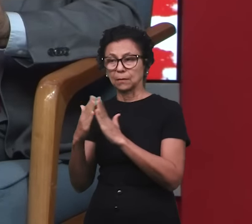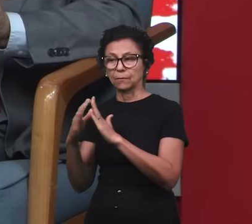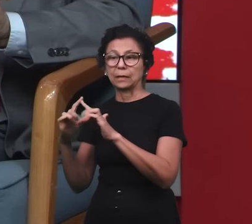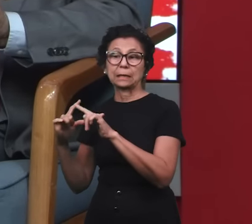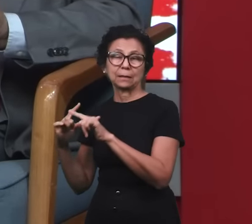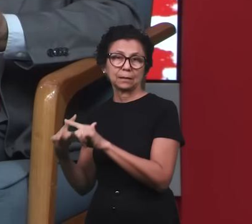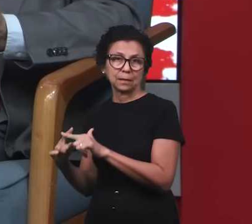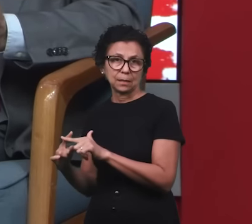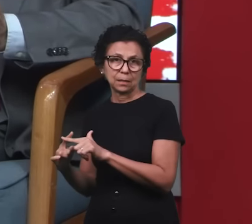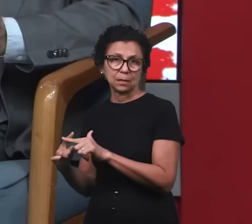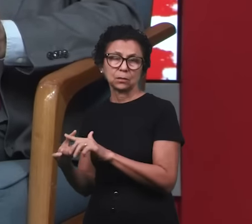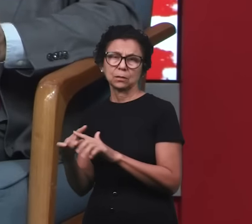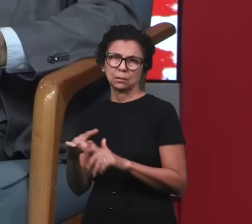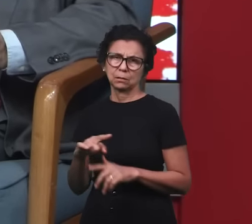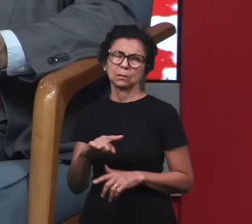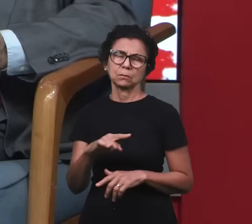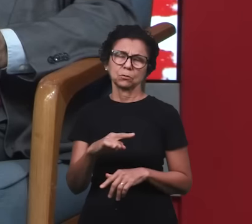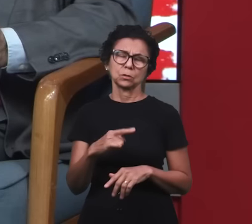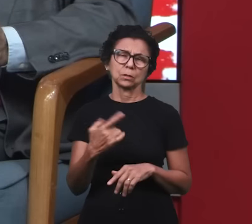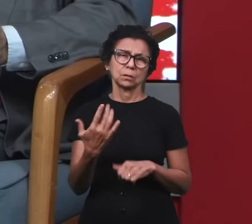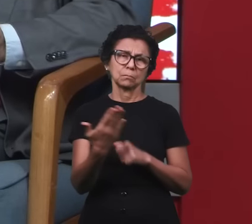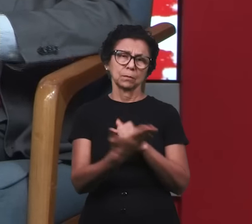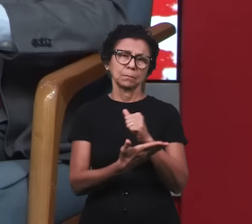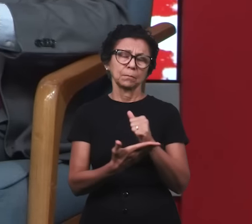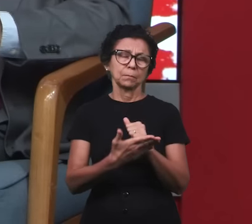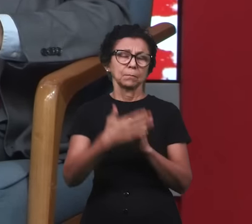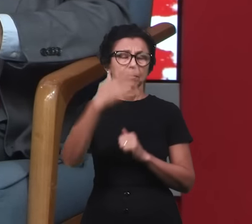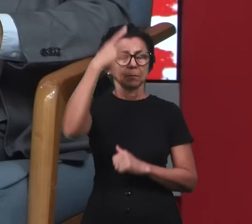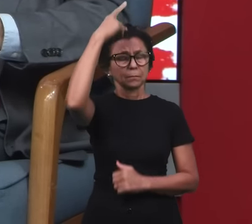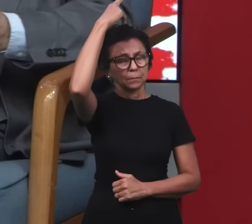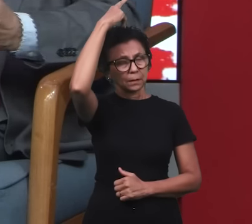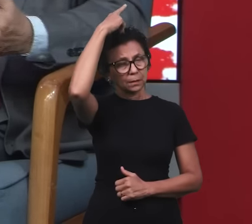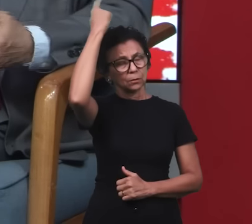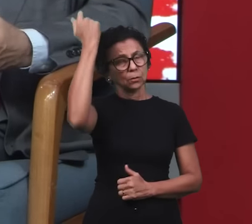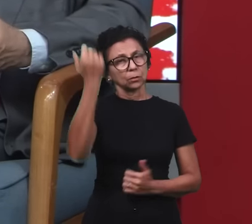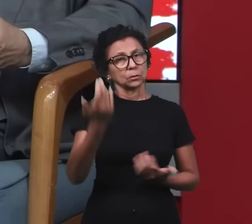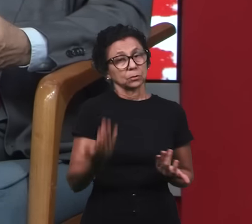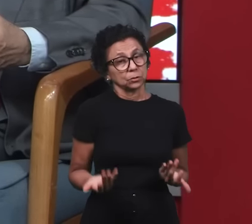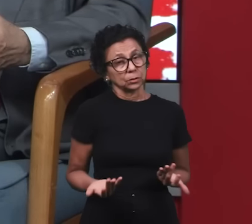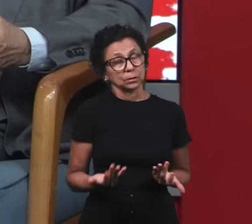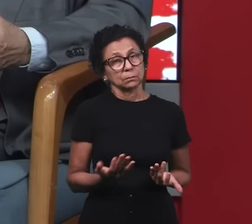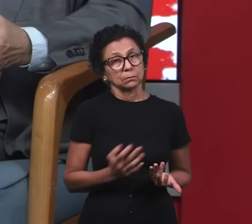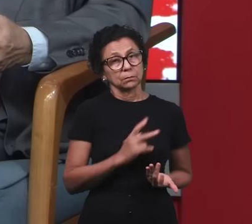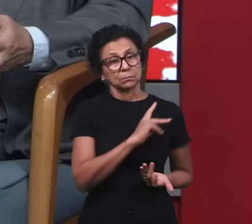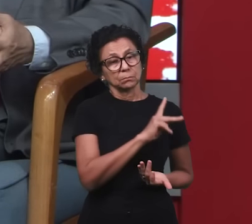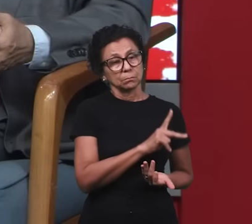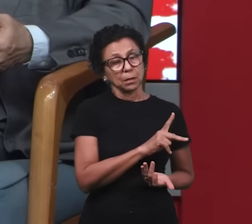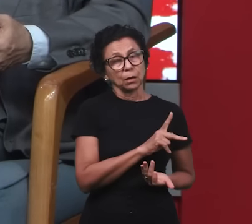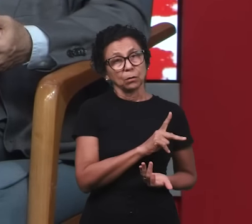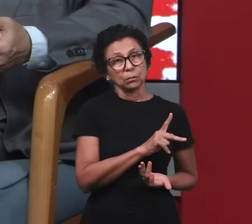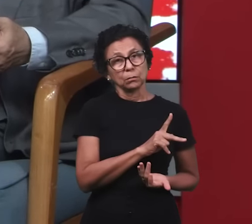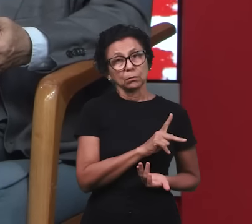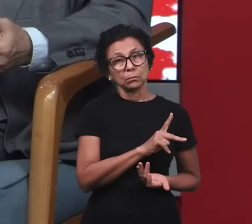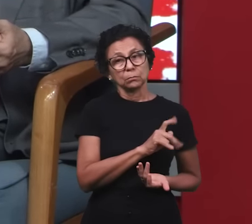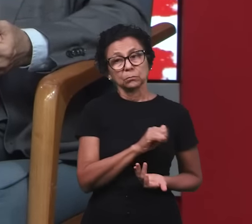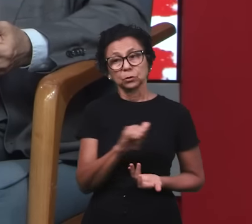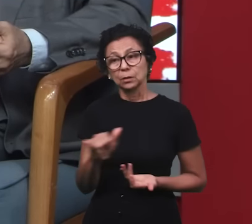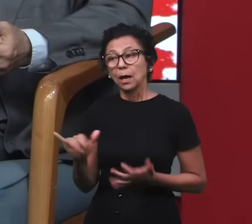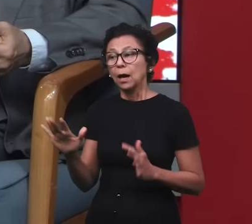no Pentecostes, ele pôde dizer depois que a igreja funciona como um